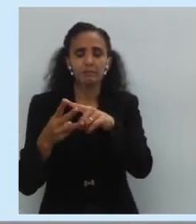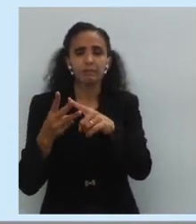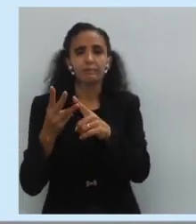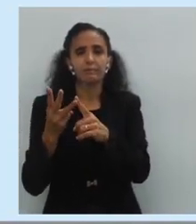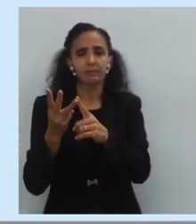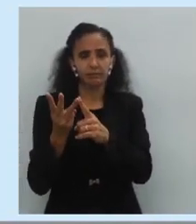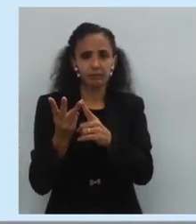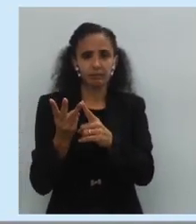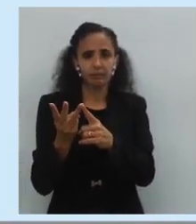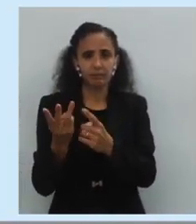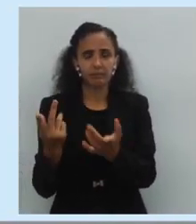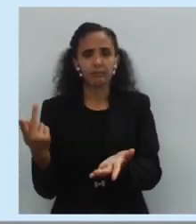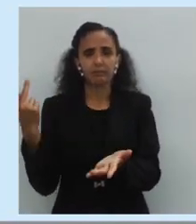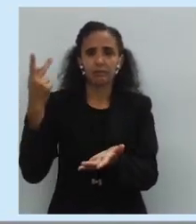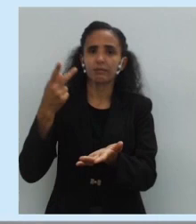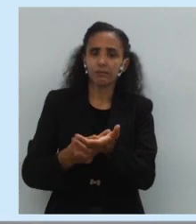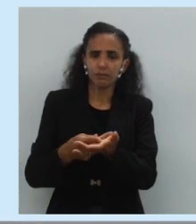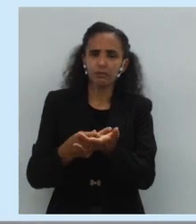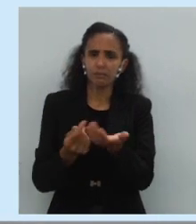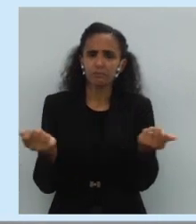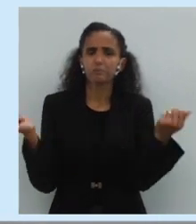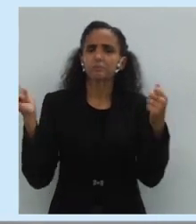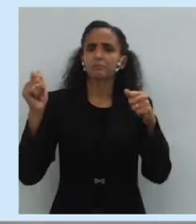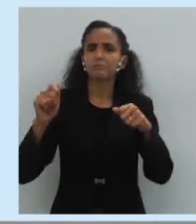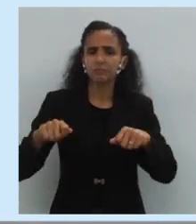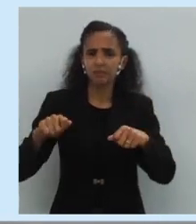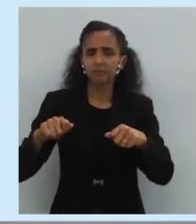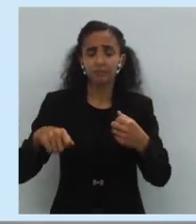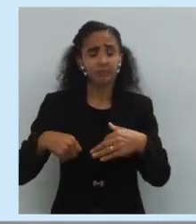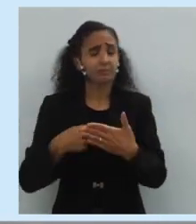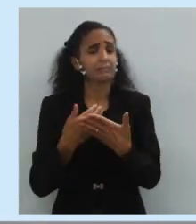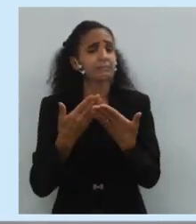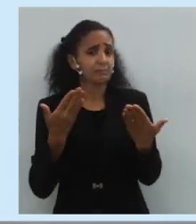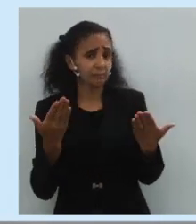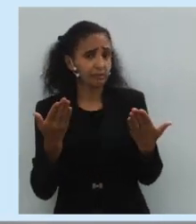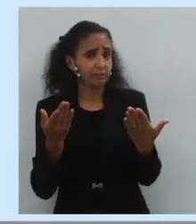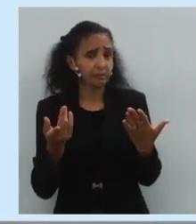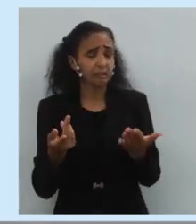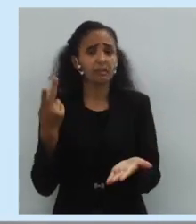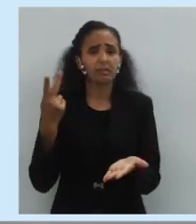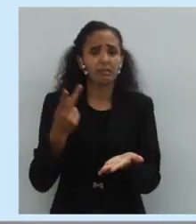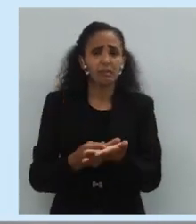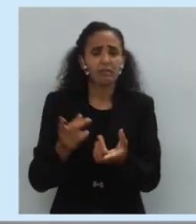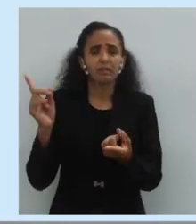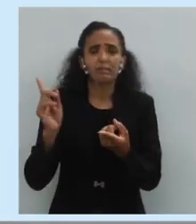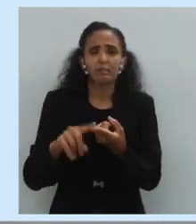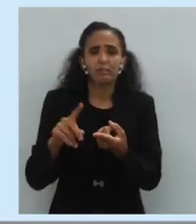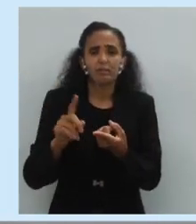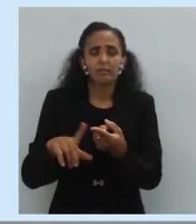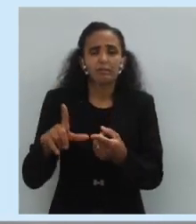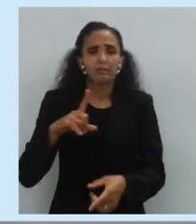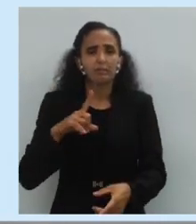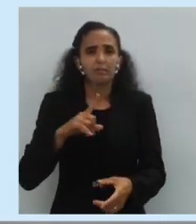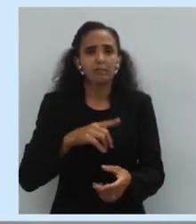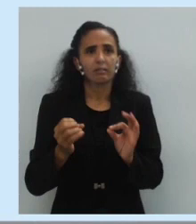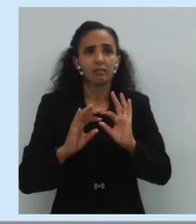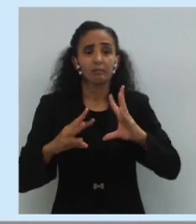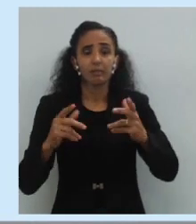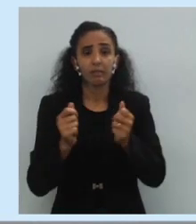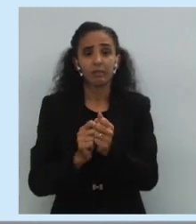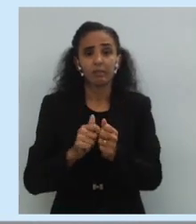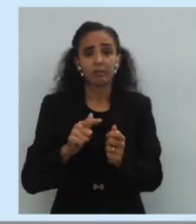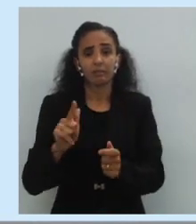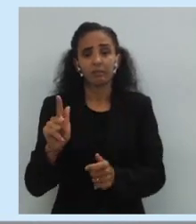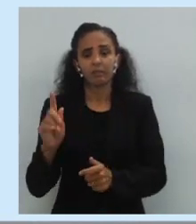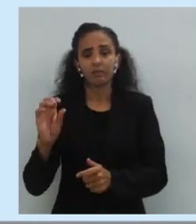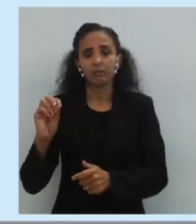realidade, os 3 estágios que a sífilis ela pode ter. Mas, além da sífilis, a gente